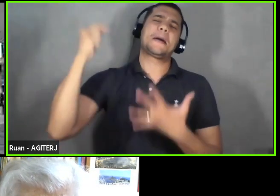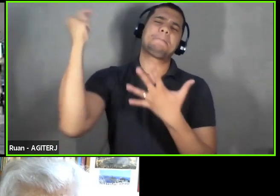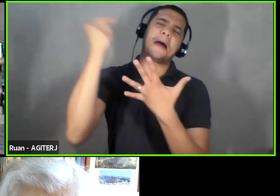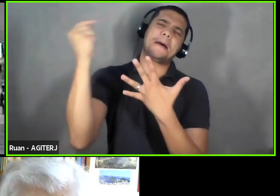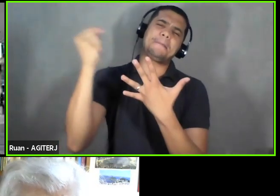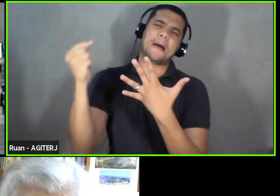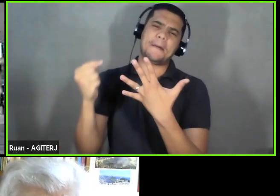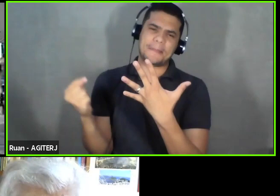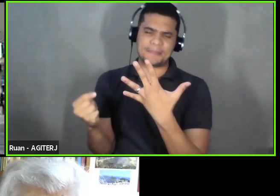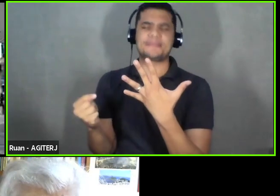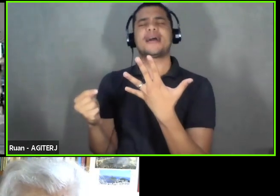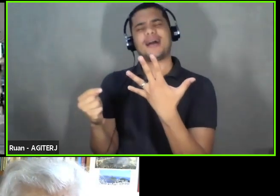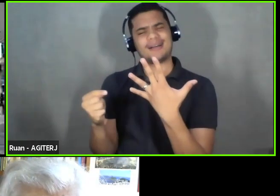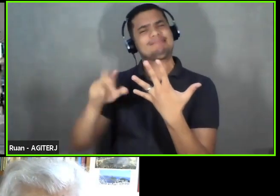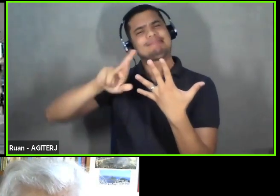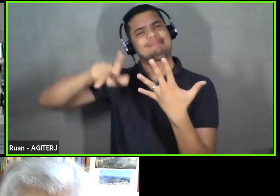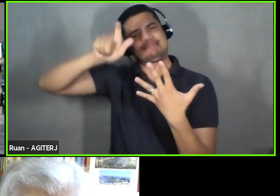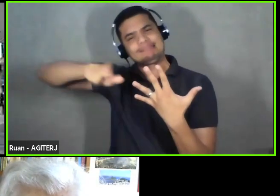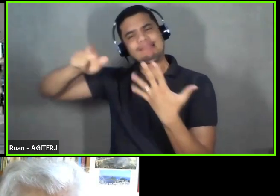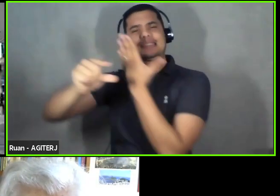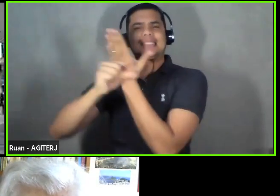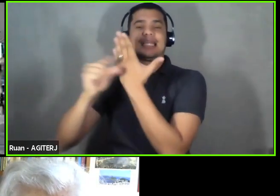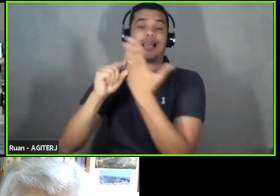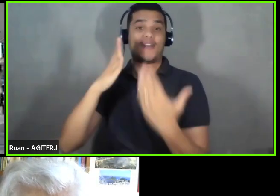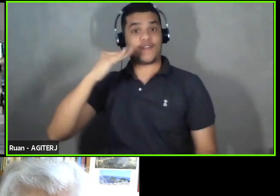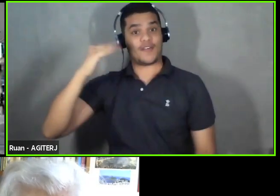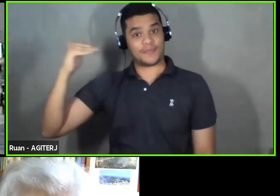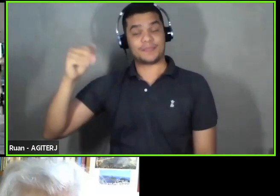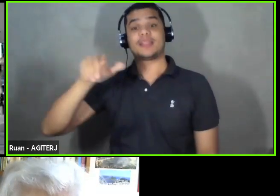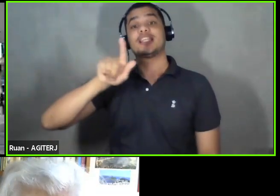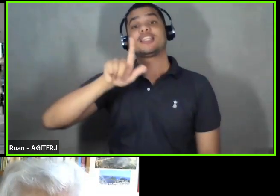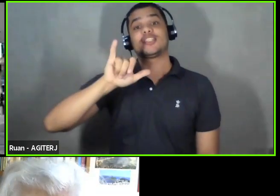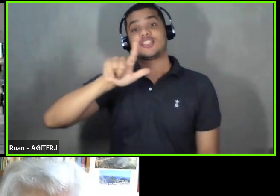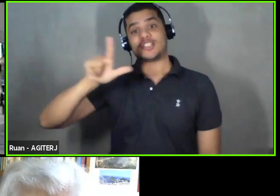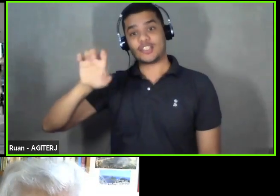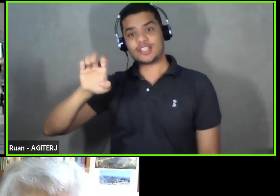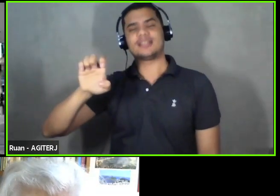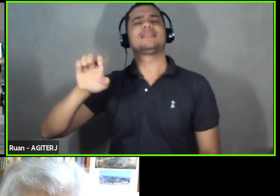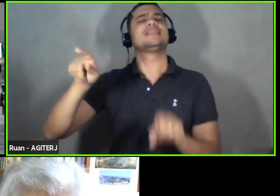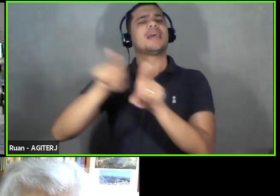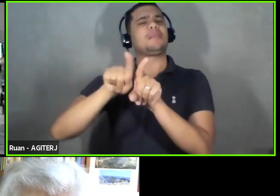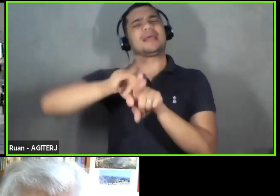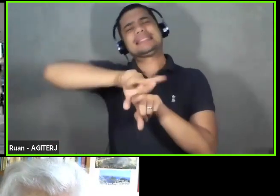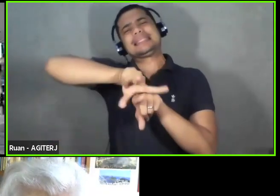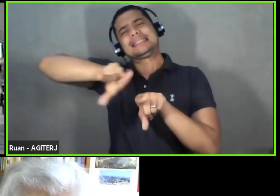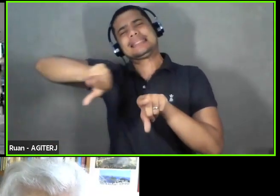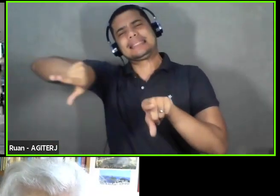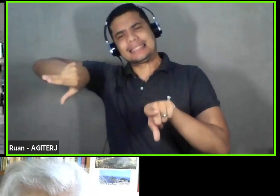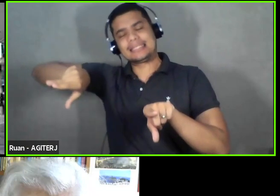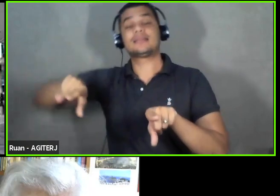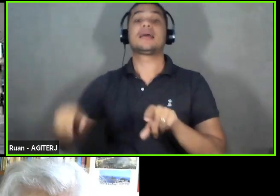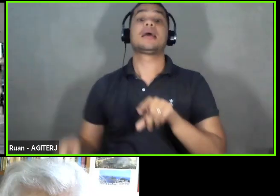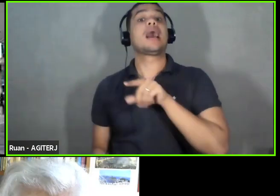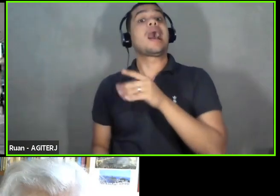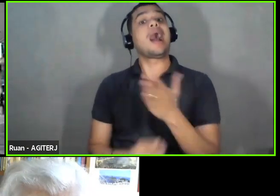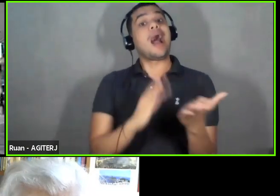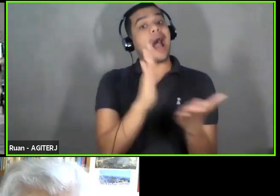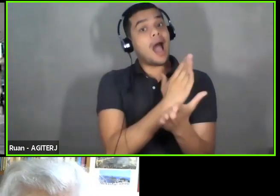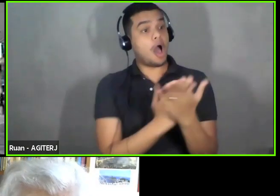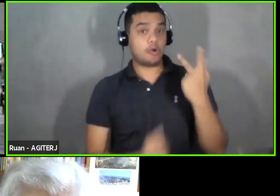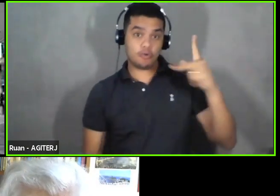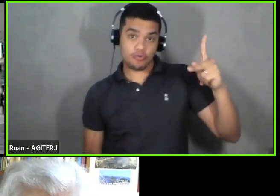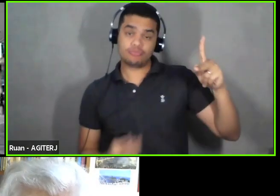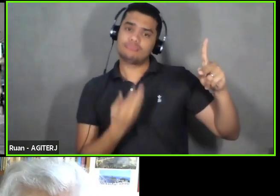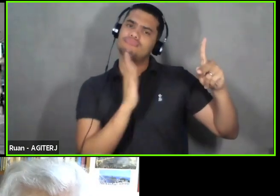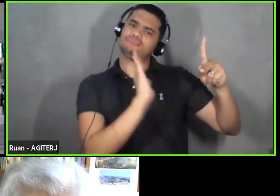Cronin, Stella Tagnin, Daniel Gilles, entre muitos outros, sendo que alguns deles estiveram